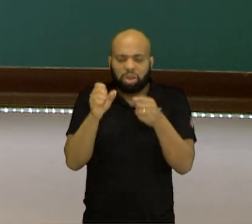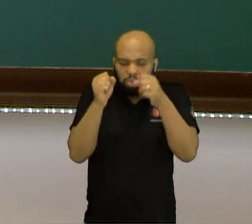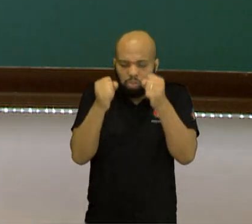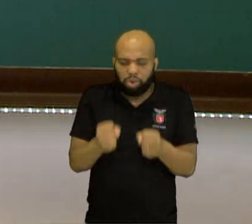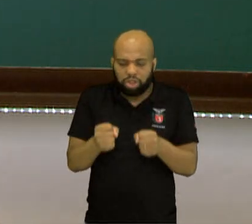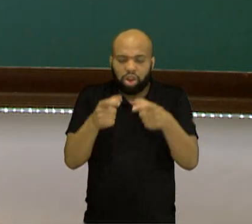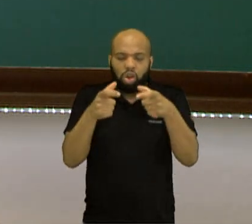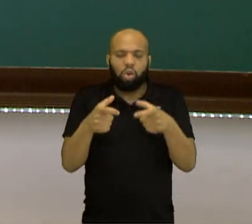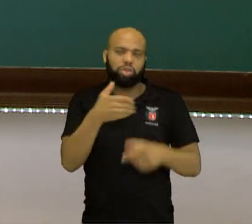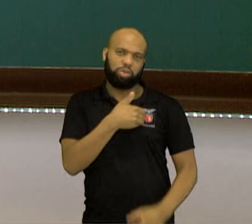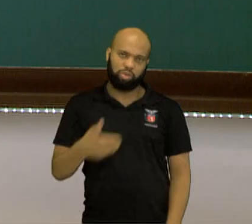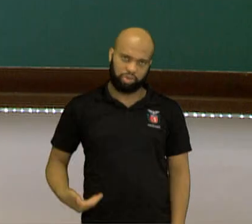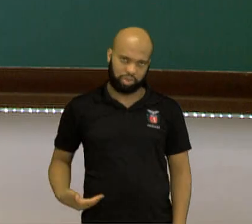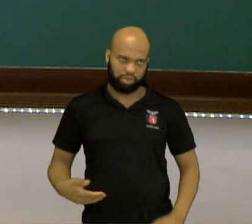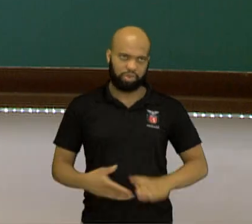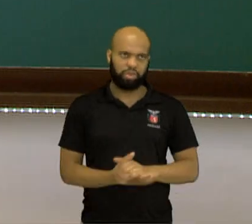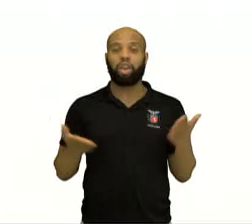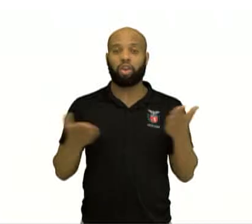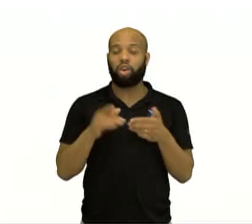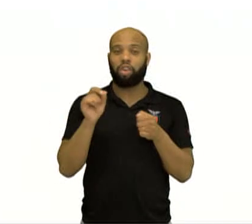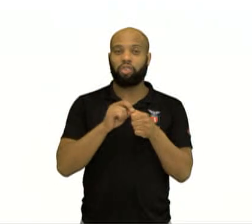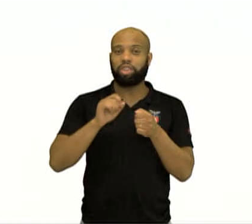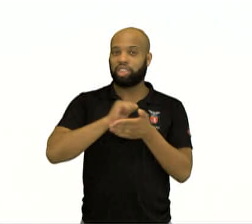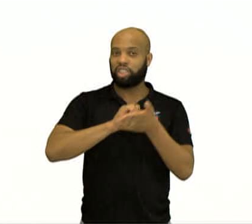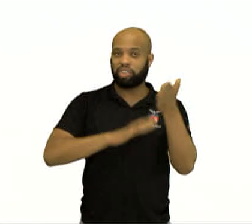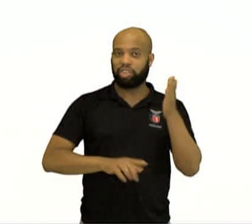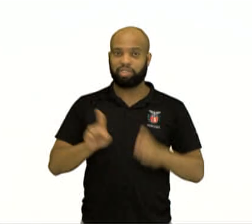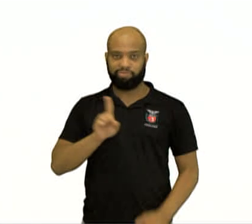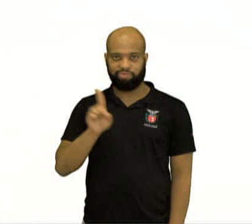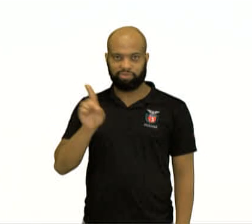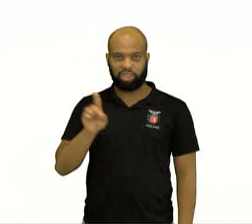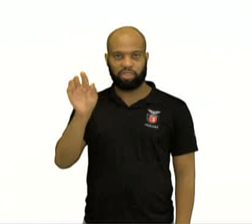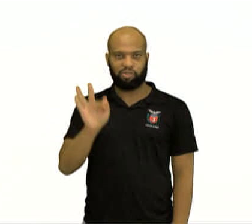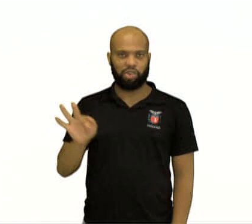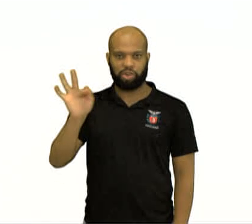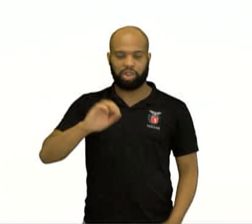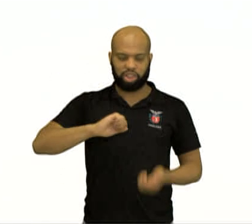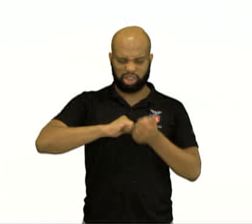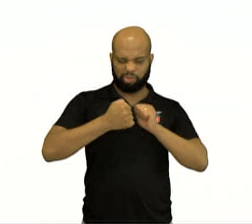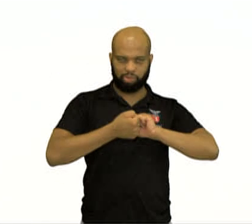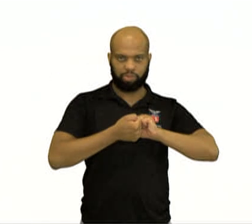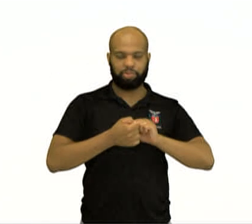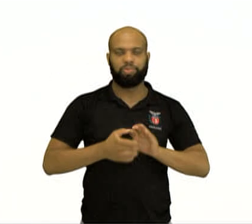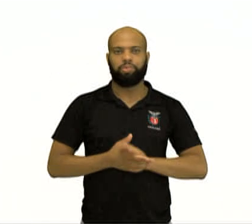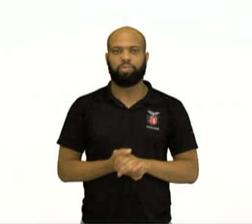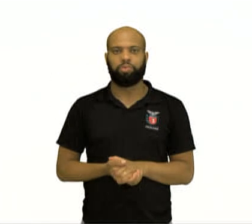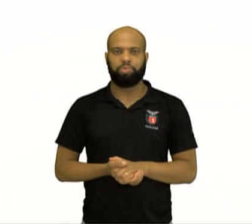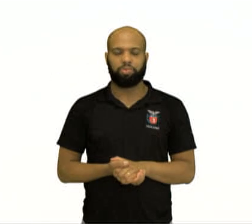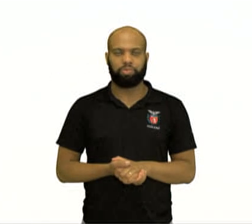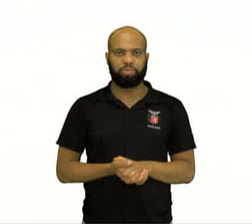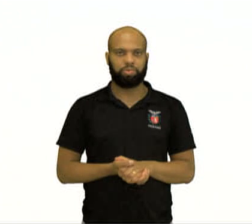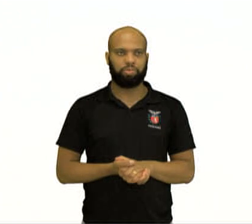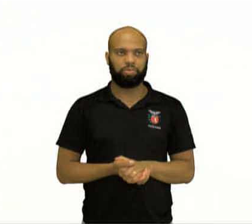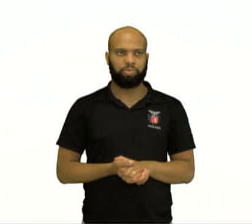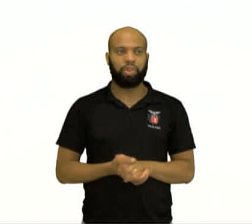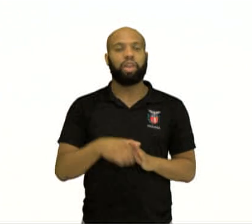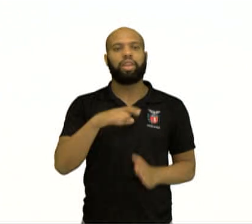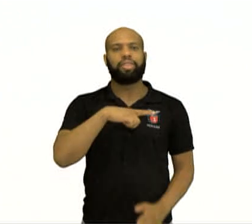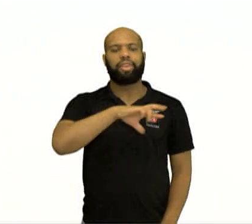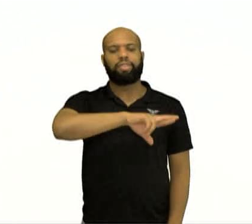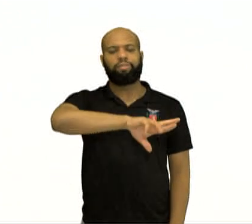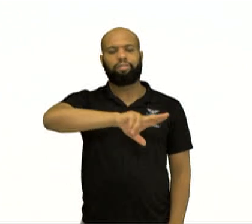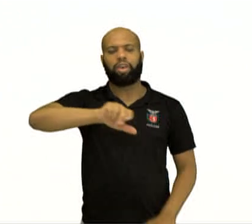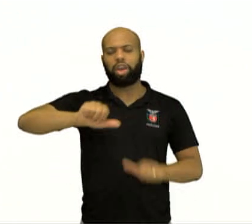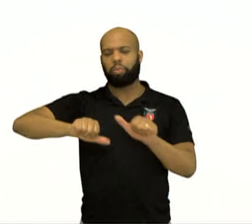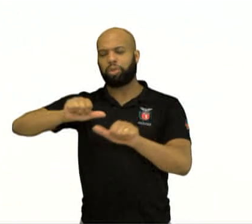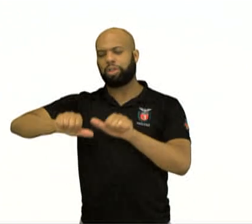Correto? Vamos fazer essa atividade aqui da Unicentro, adaptada da Unicentro? Vamos lá? Uma série de